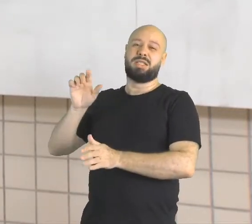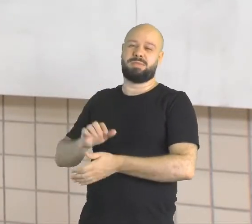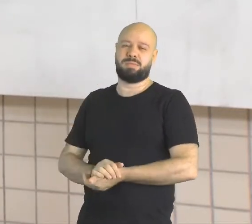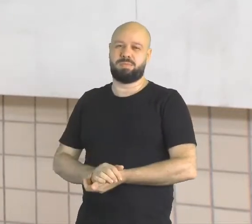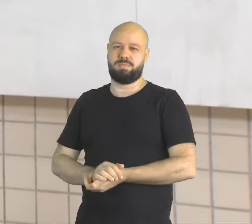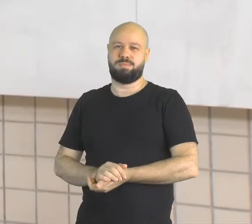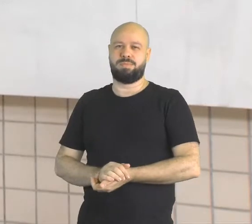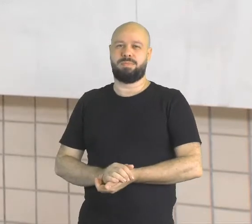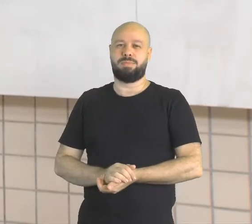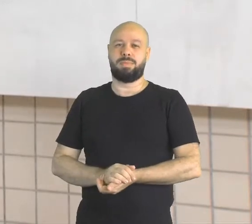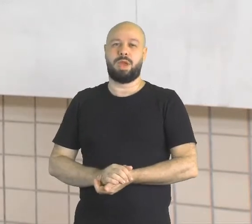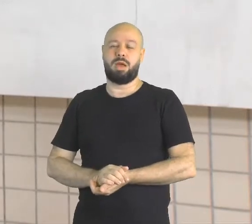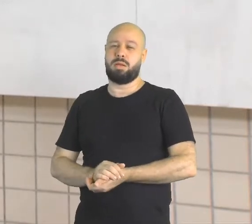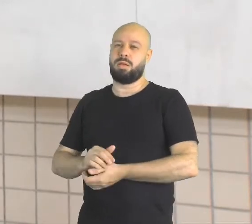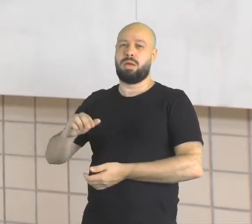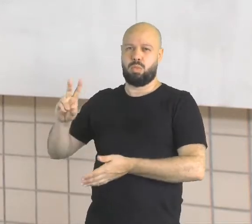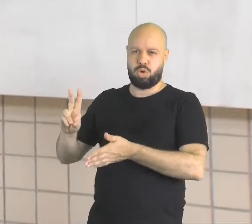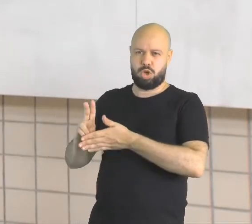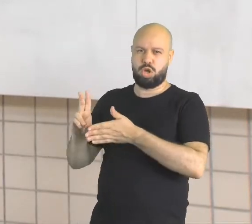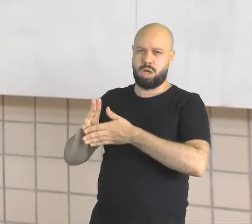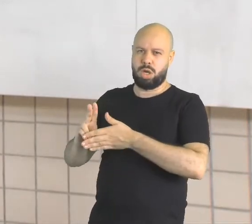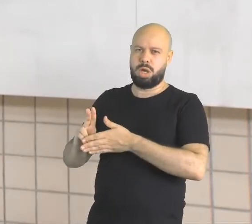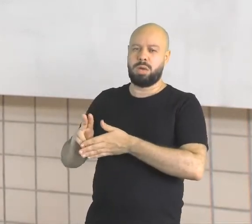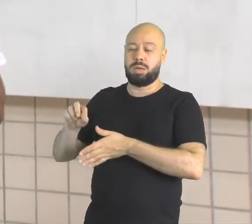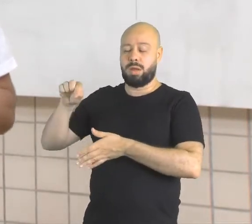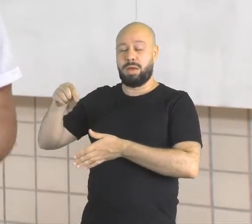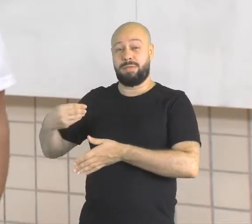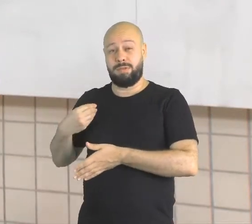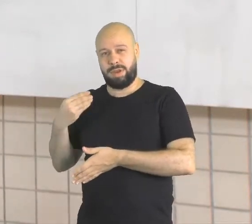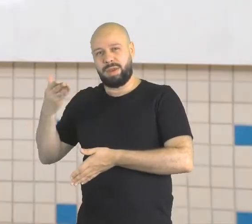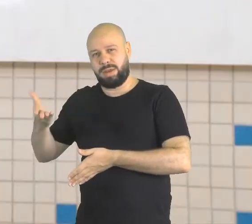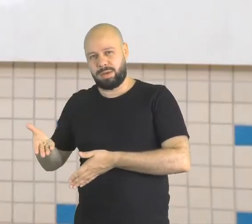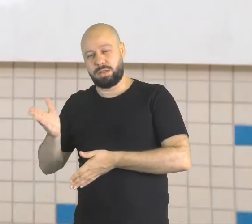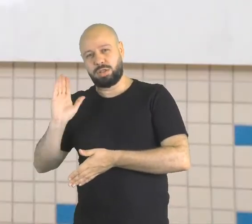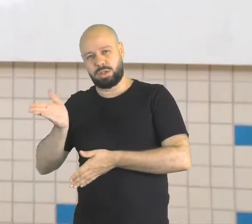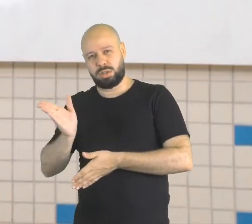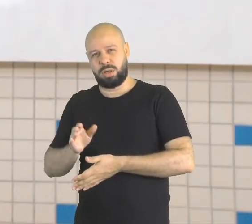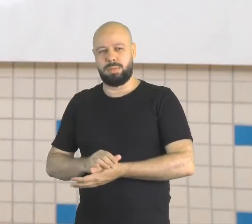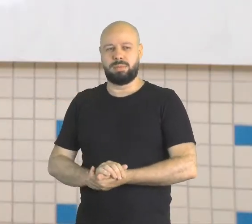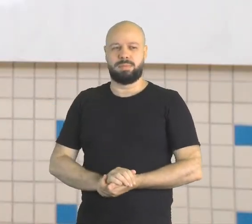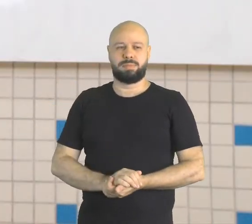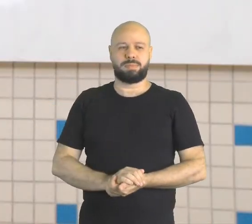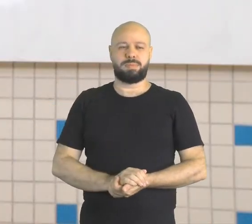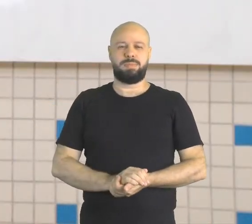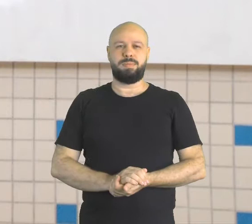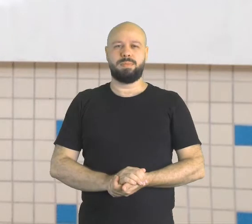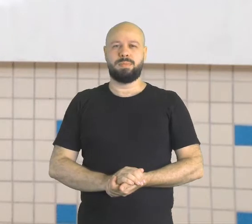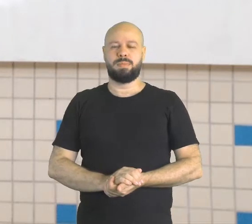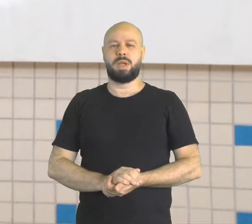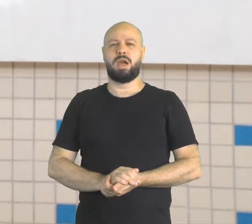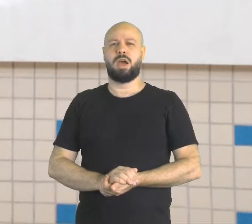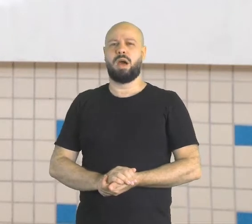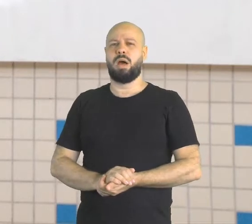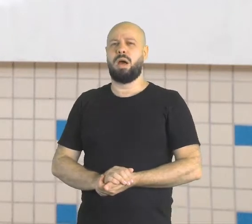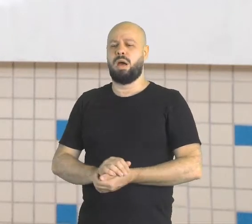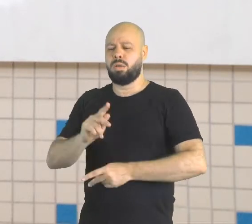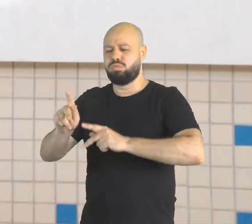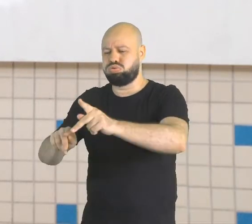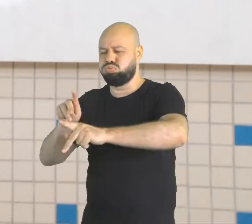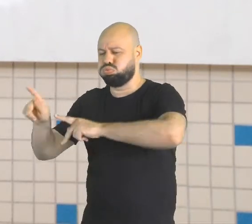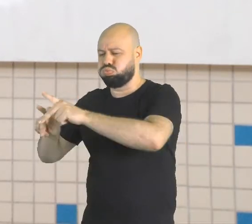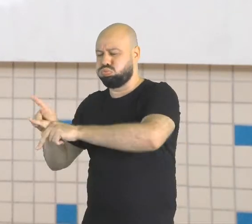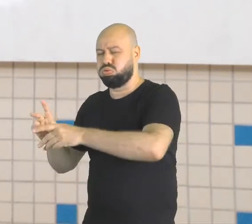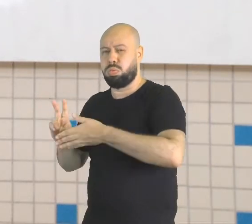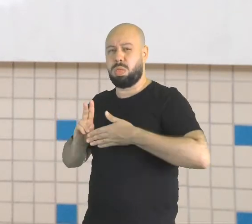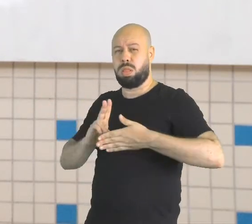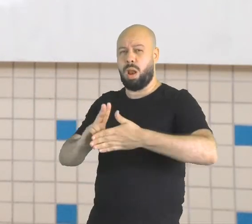Nativos, indígenas, tá tudo certo, tá bom? Essas nações indígenas, muitas, não